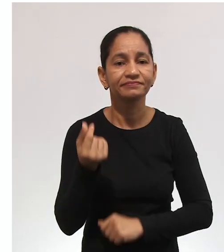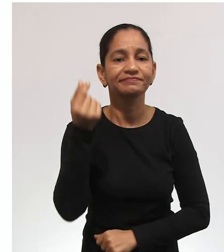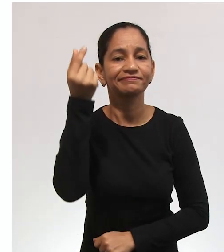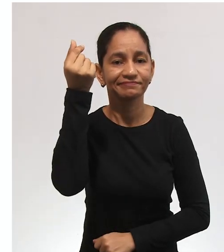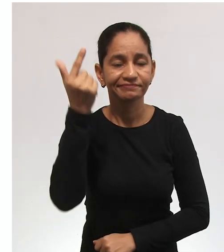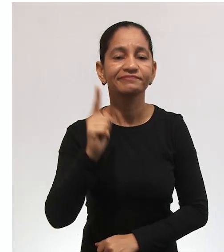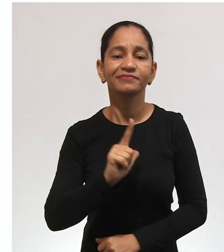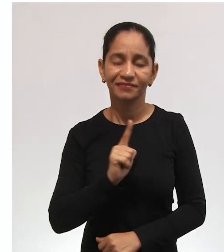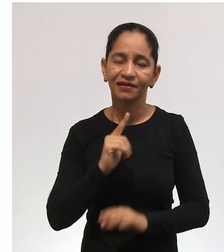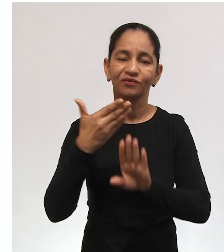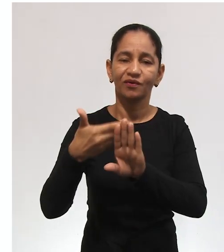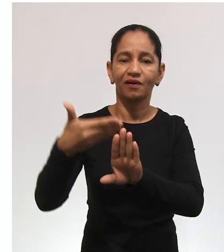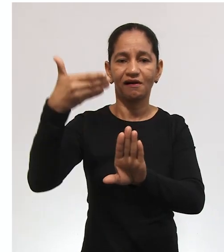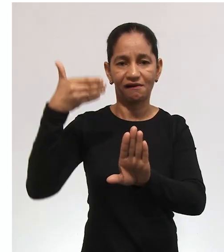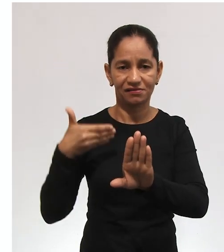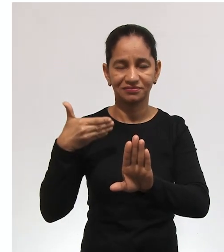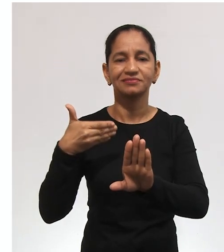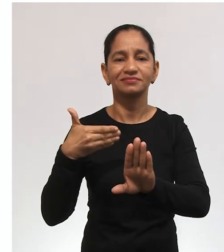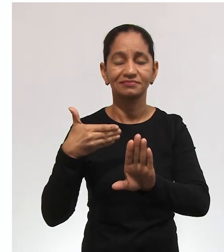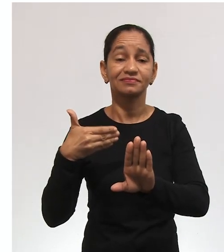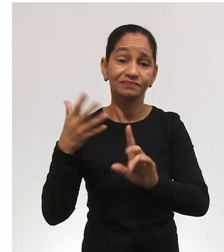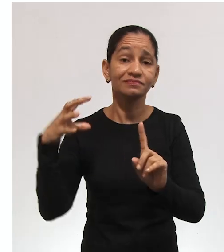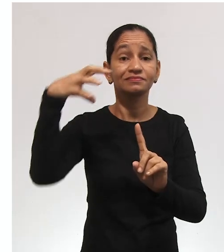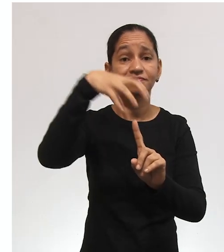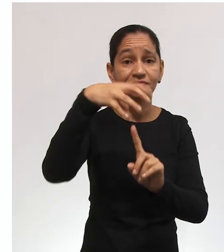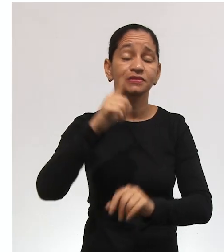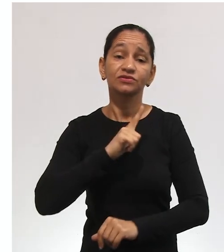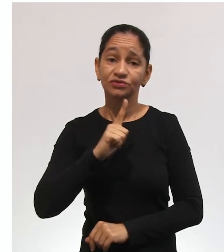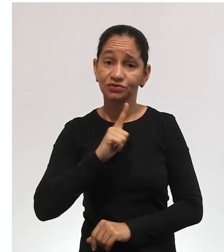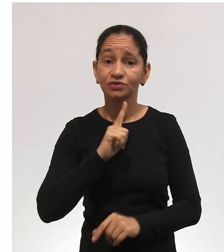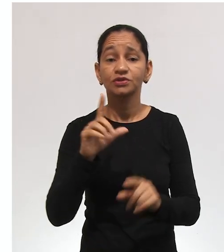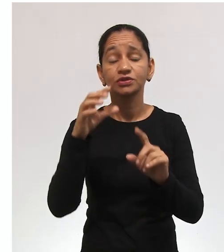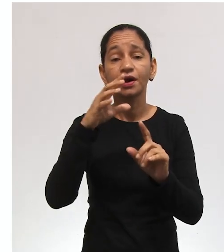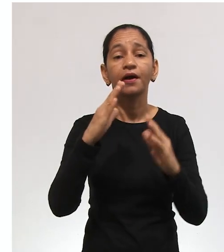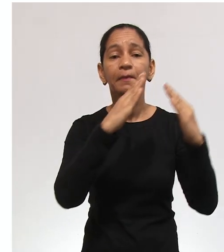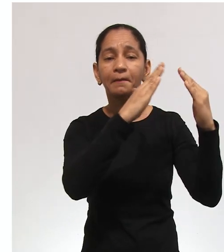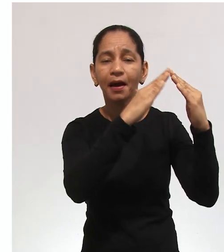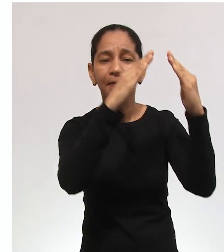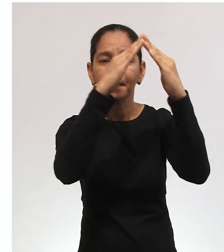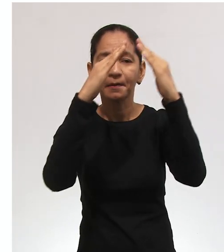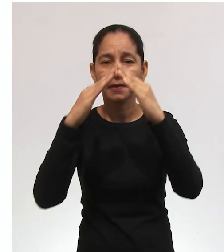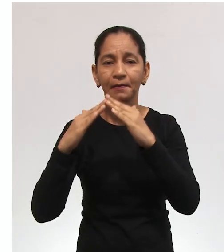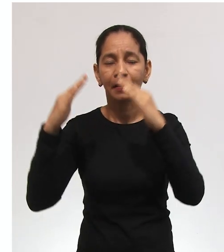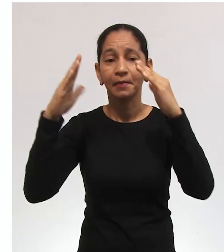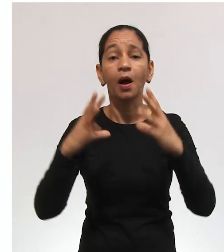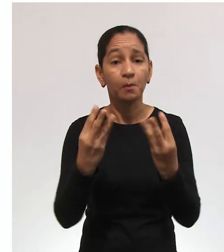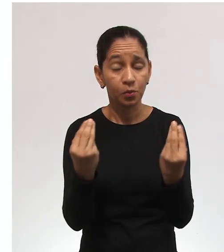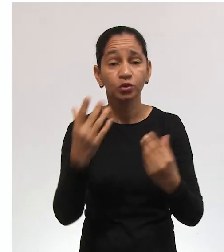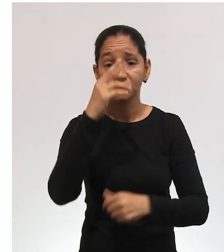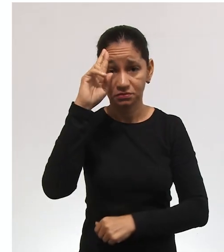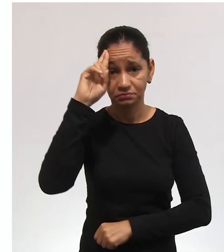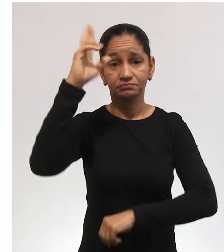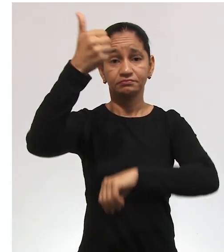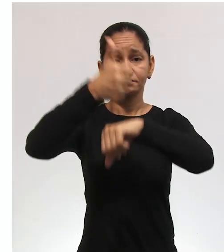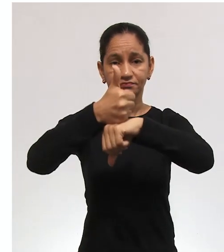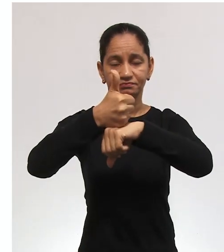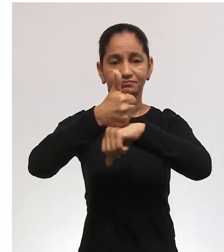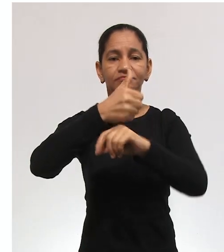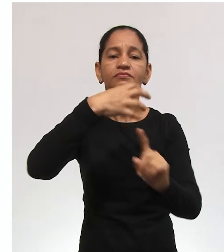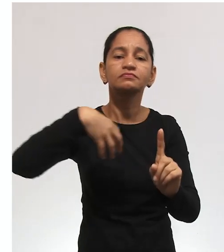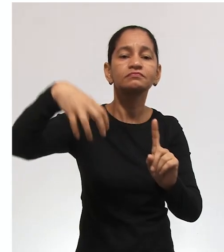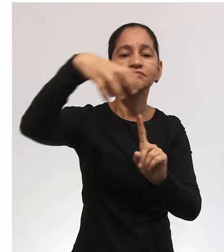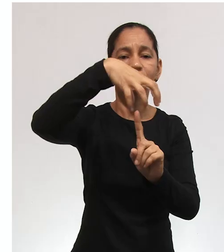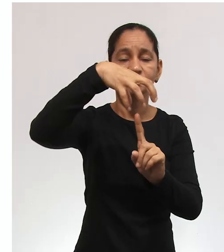capitalismo, né, que é o modo de produção atual, em que a gente tinha feudos, a gente tinha os senhores feudais, donos